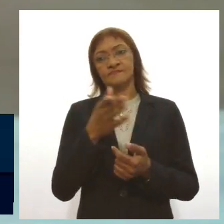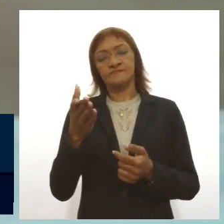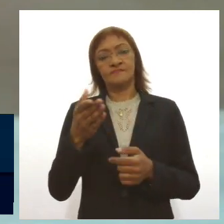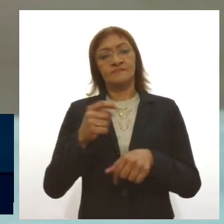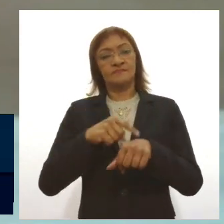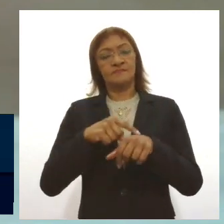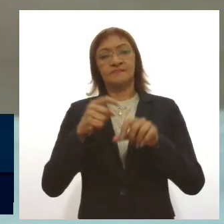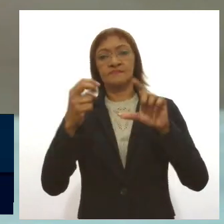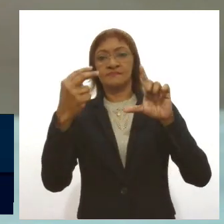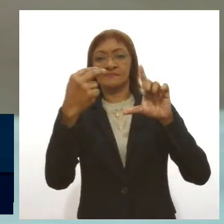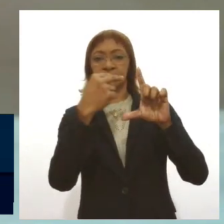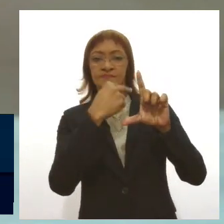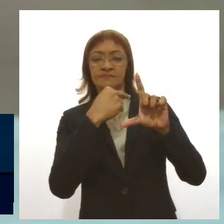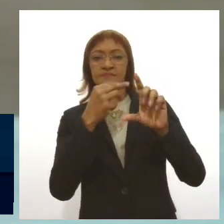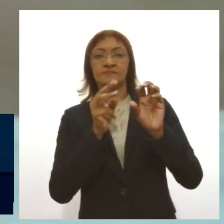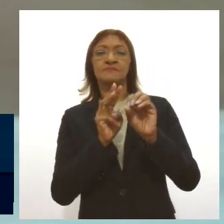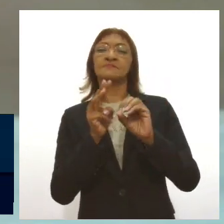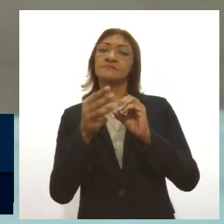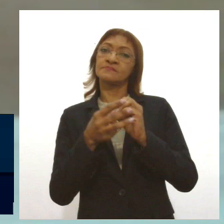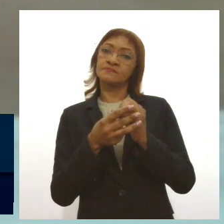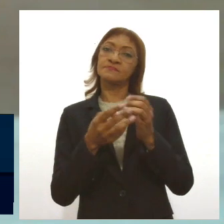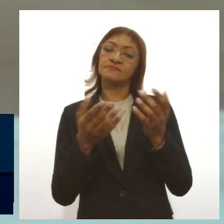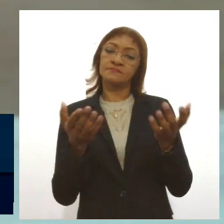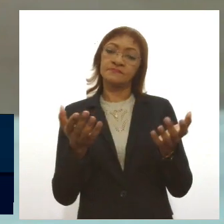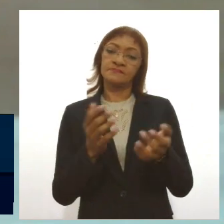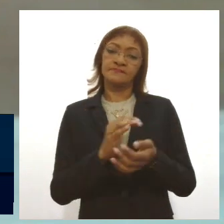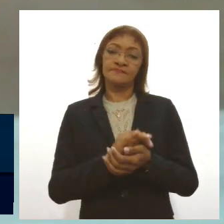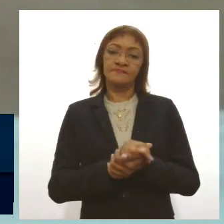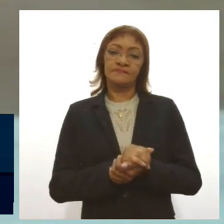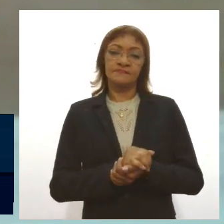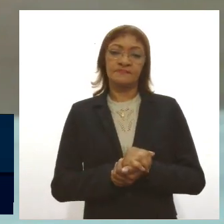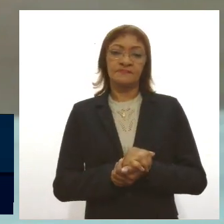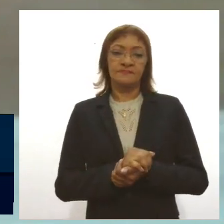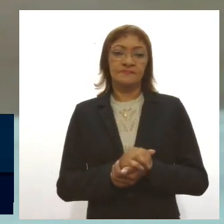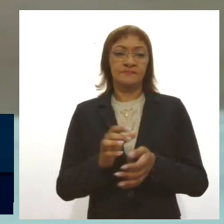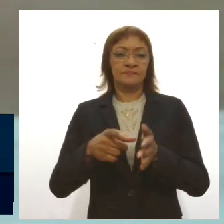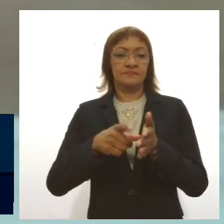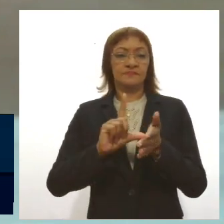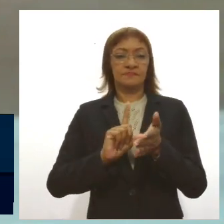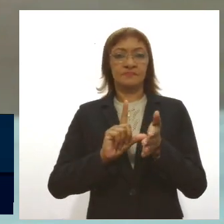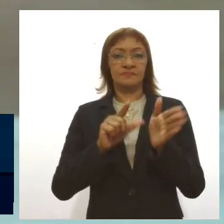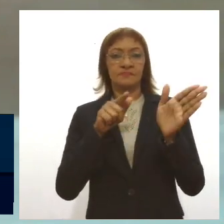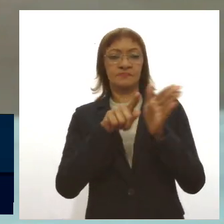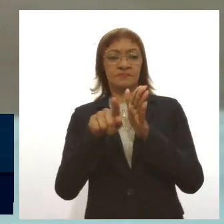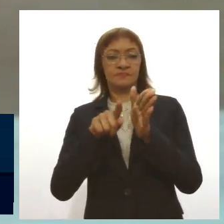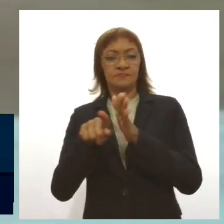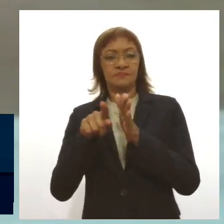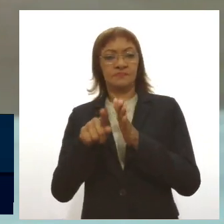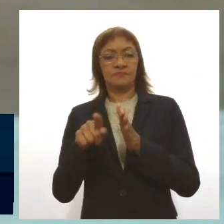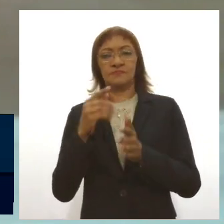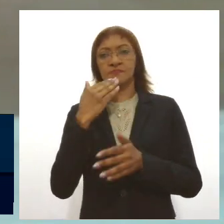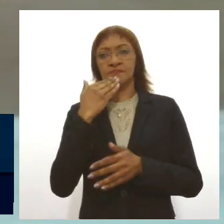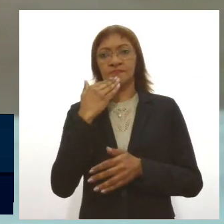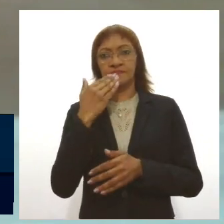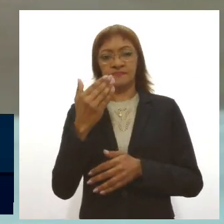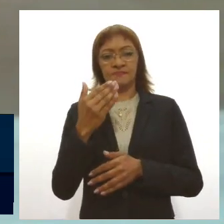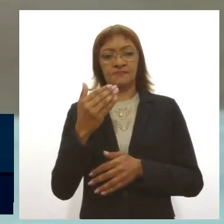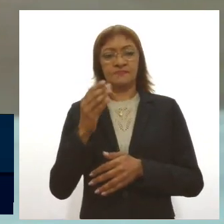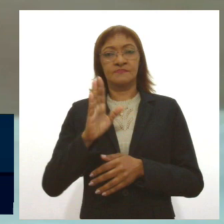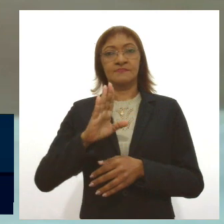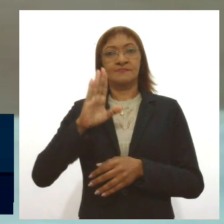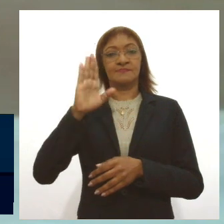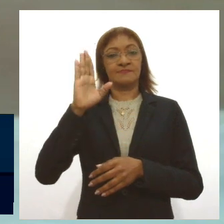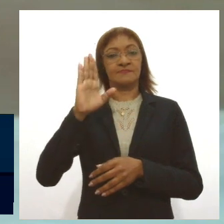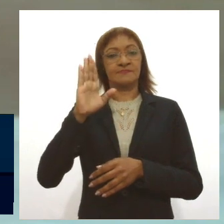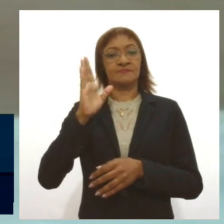momento também, através da TV Alese. Só, presidente, antes de começar as indagações, queria pedir ao senhor para me escrever aí no